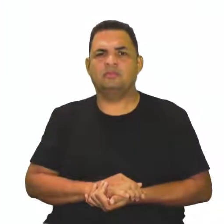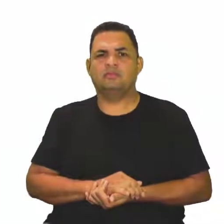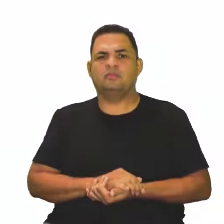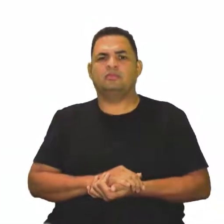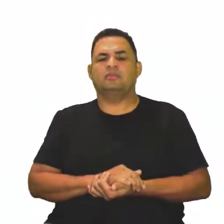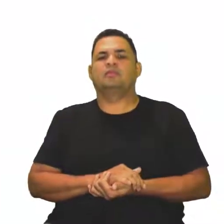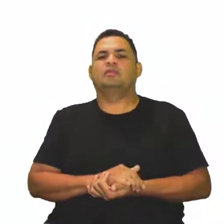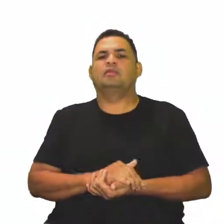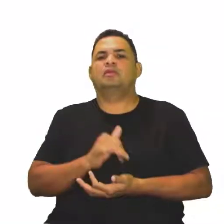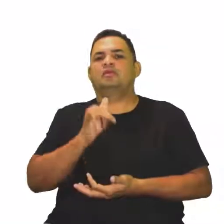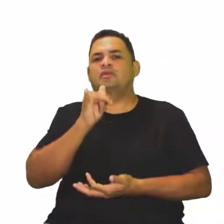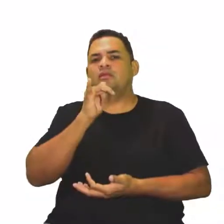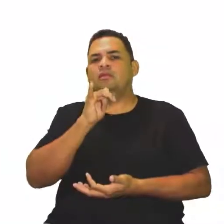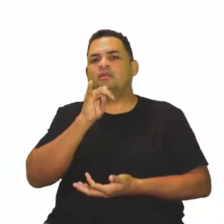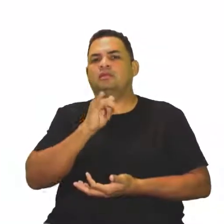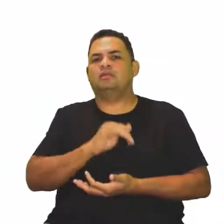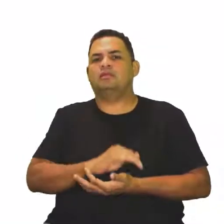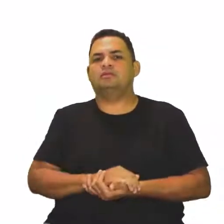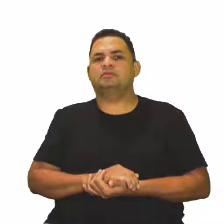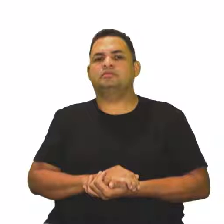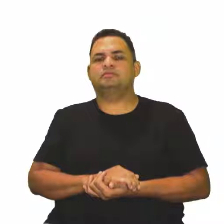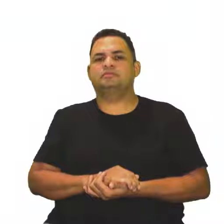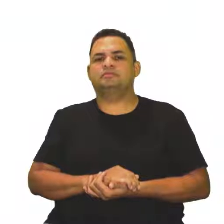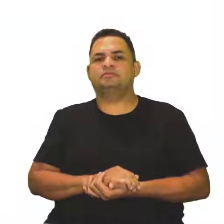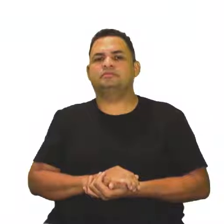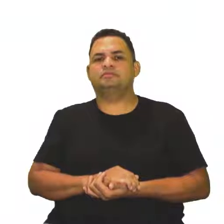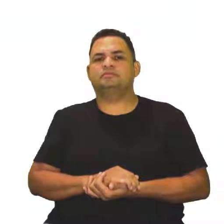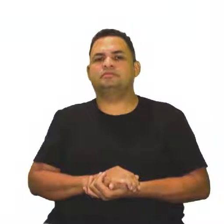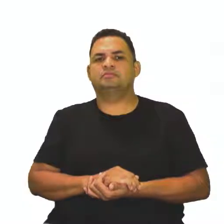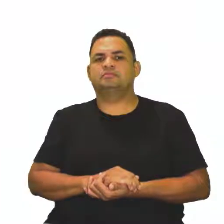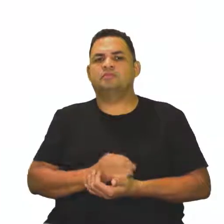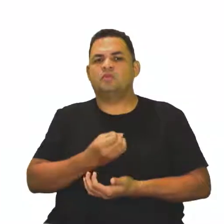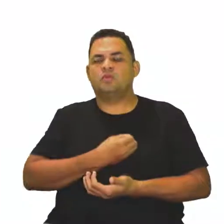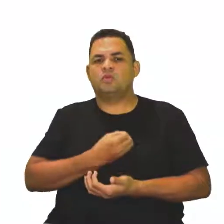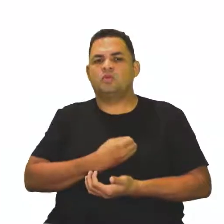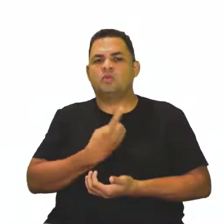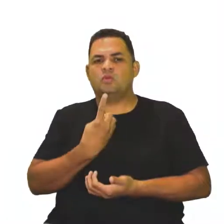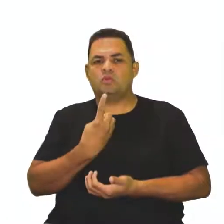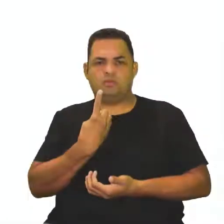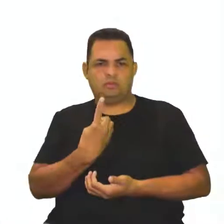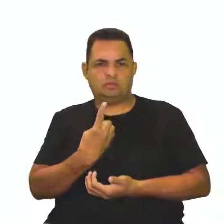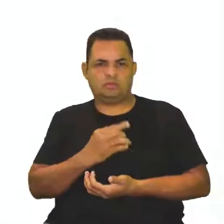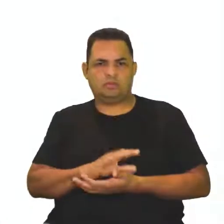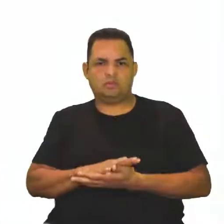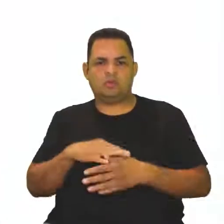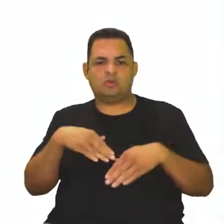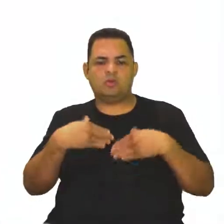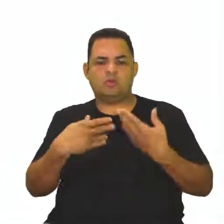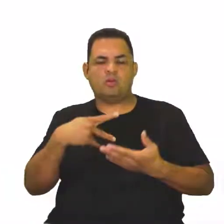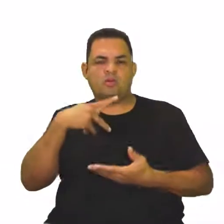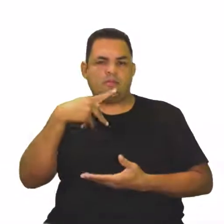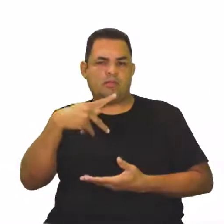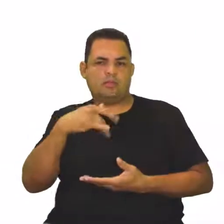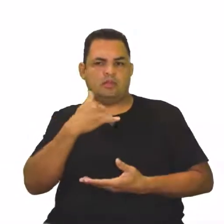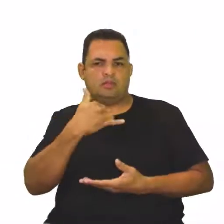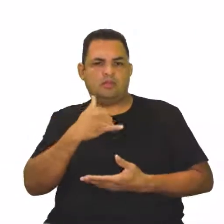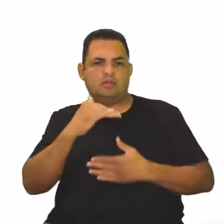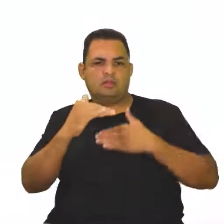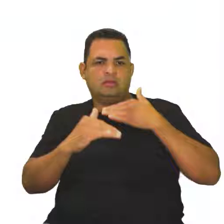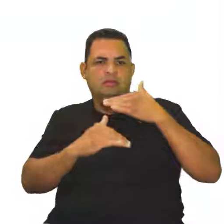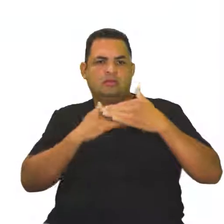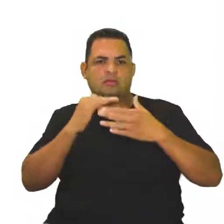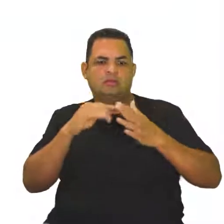para nós vermos isso melhor. Exemplo 1. Qual a potência elétrica desenvolvida por